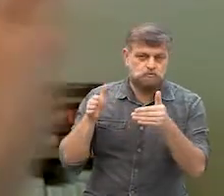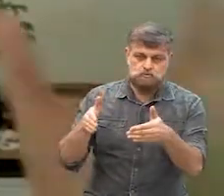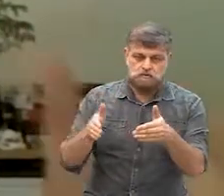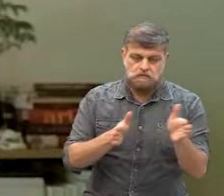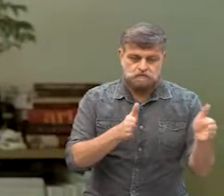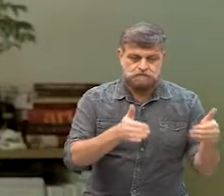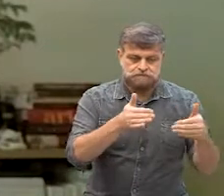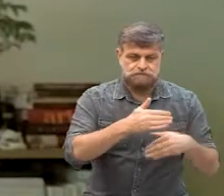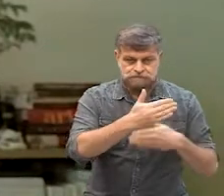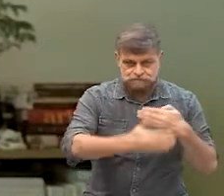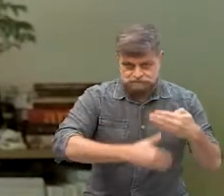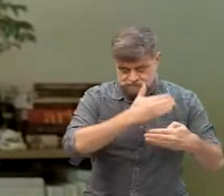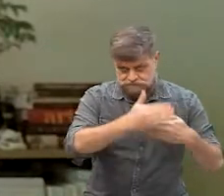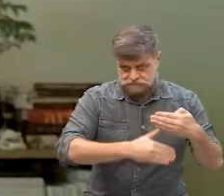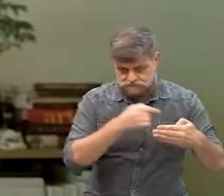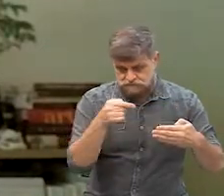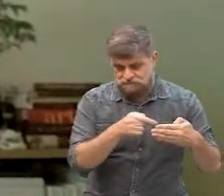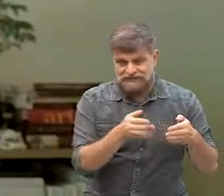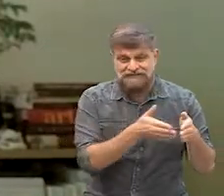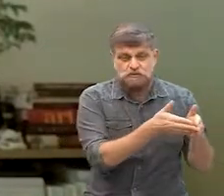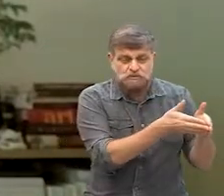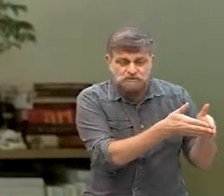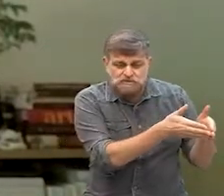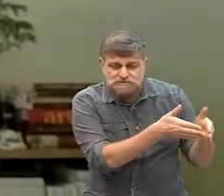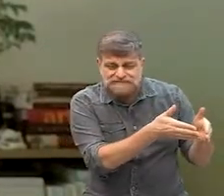é todo o ciclo de vida